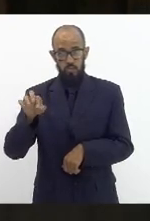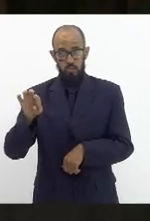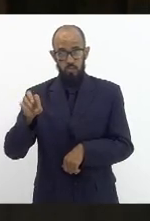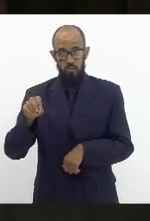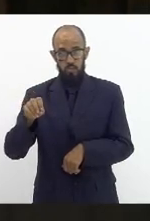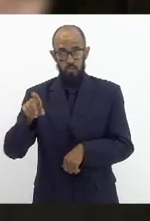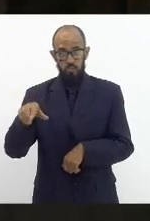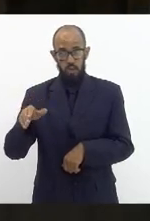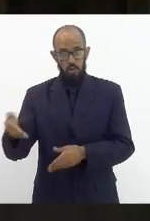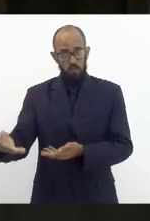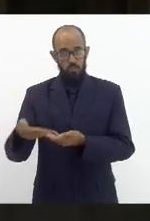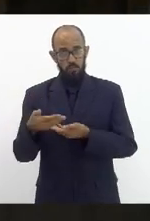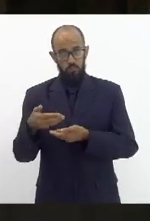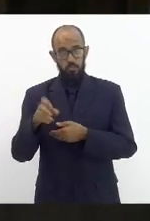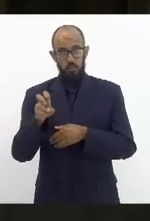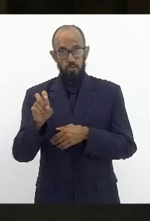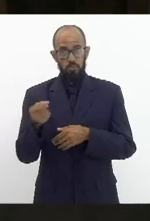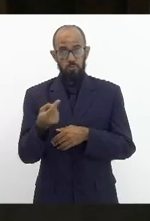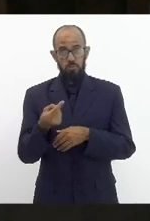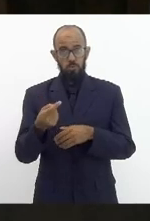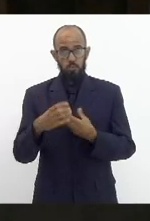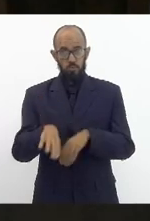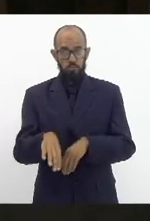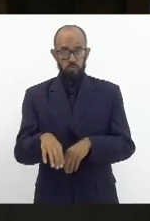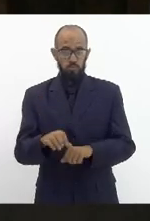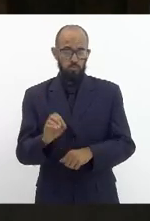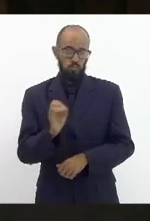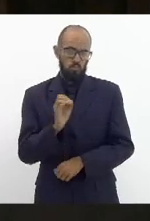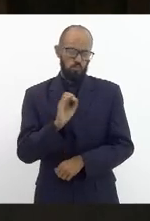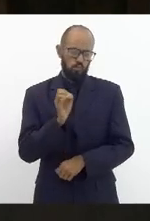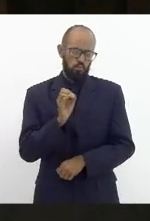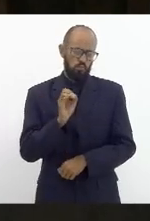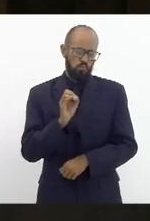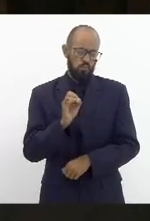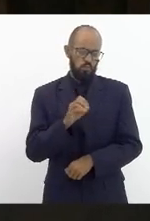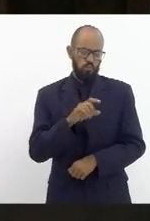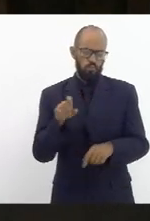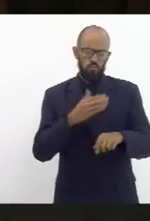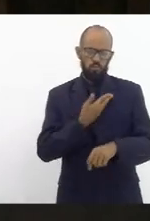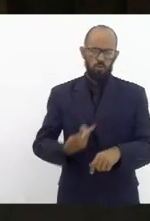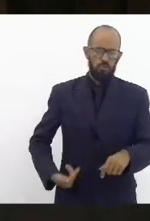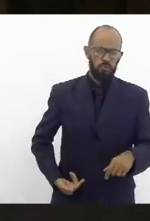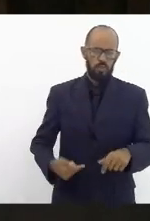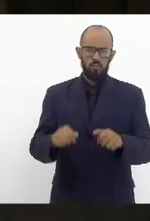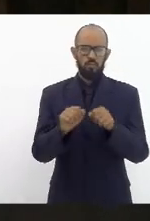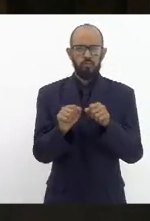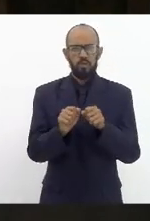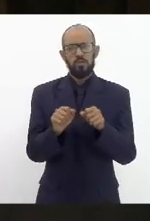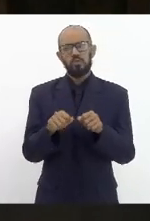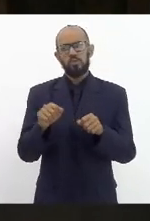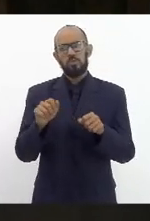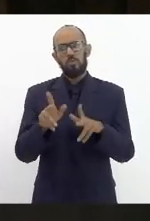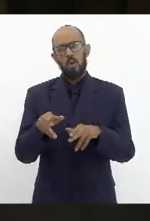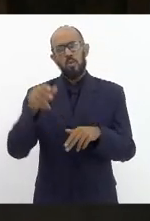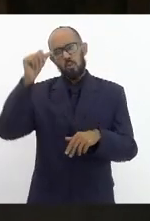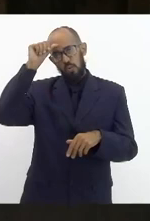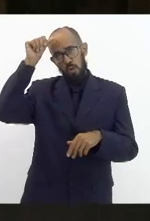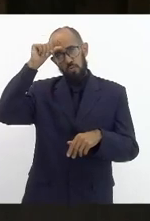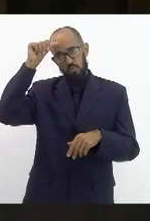5 mil concursados. Nenhum governo fez pela segurança pública o que fez o Cláudio Castro. Então, eu só queria chamar a